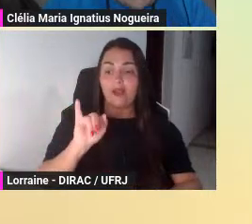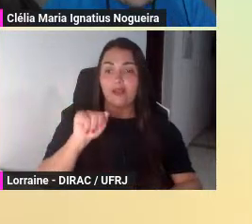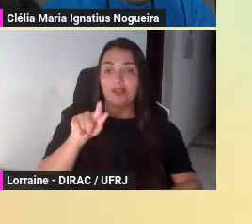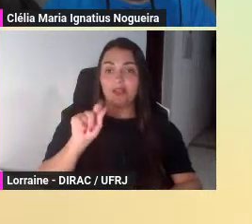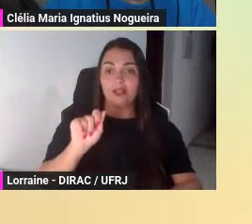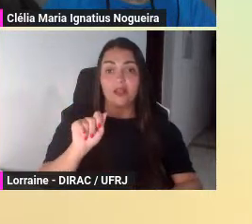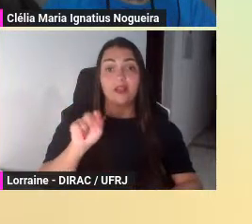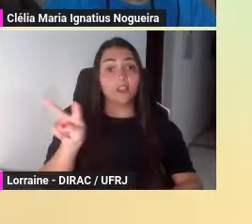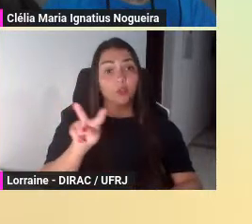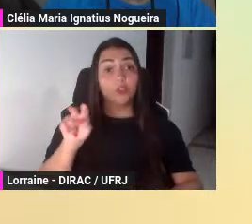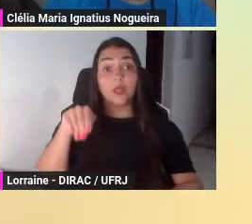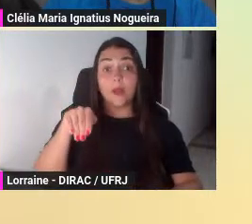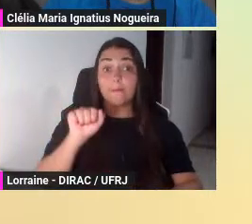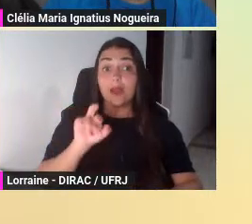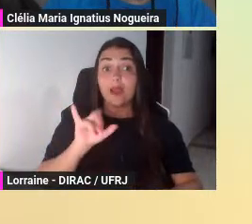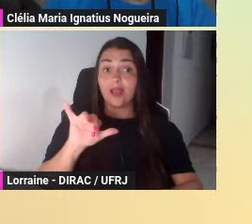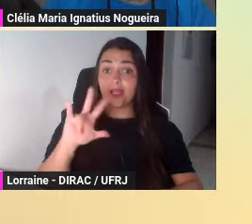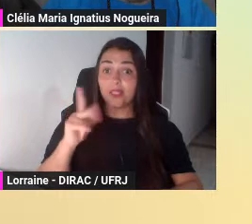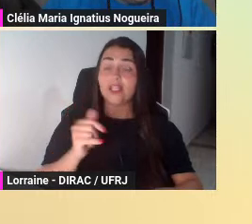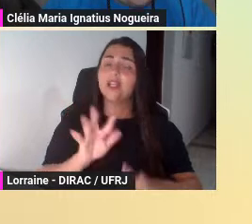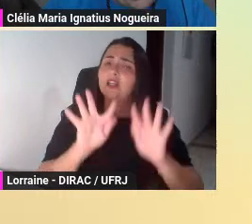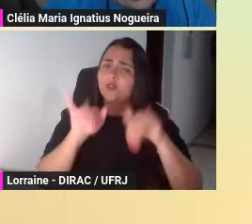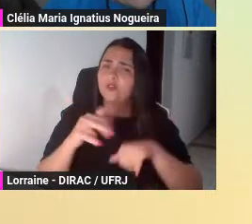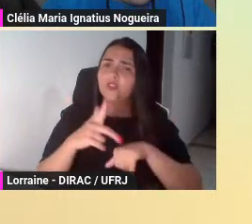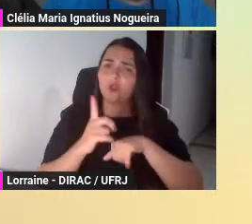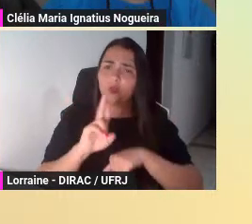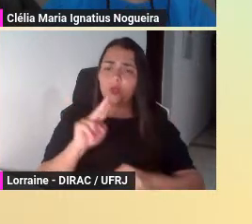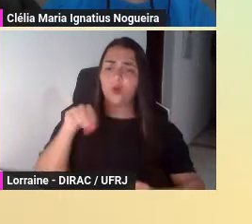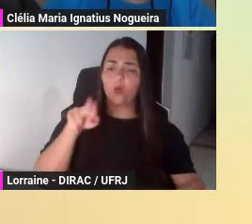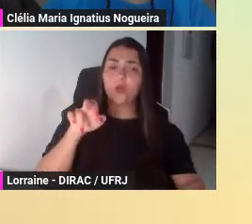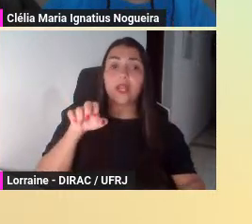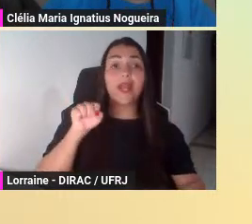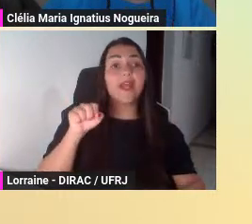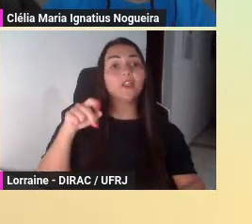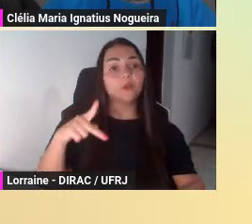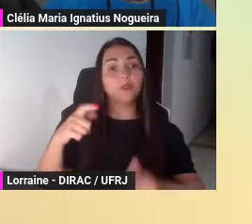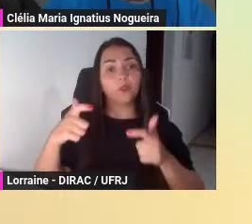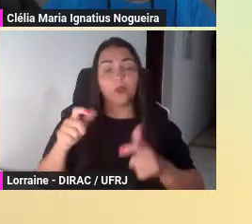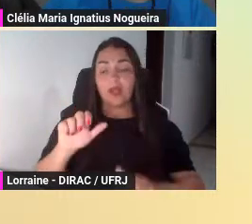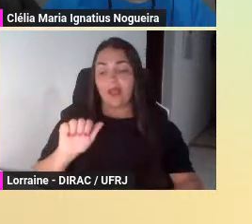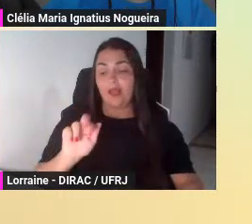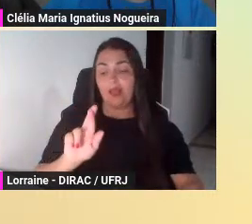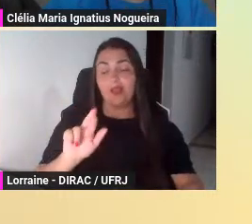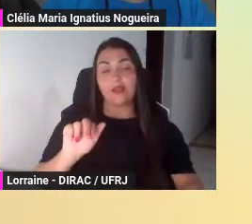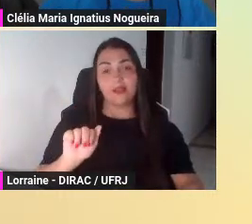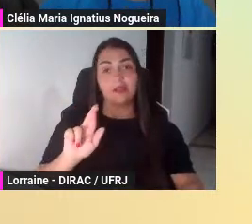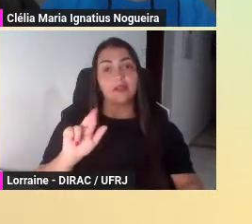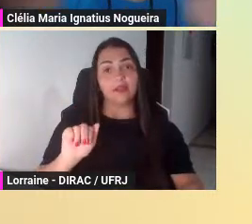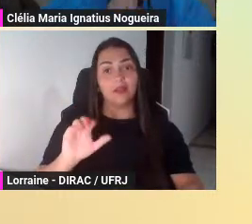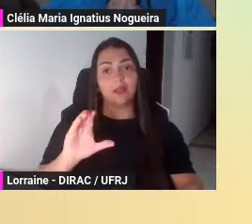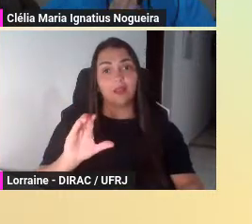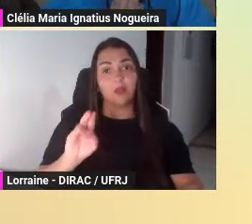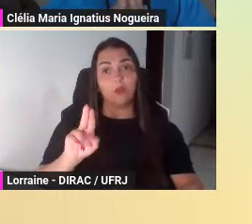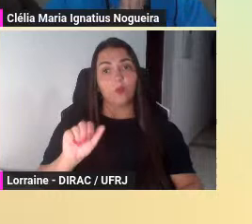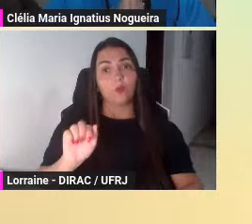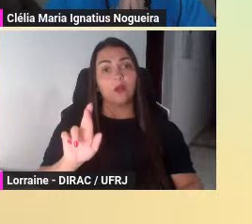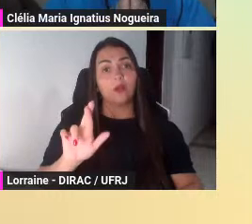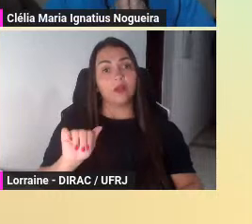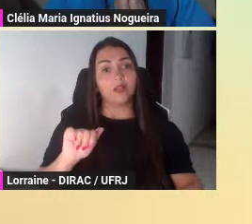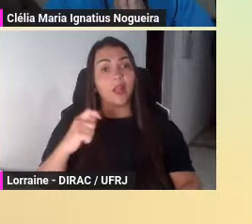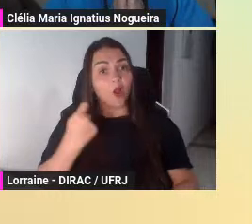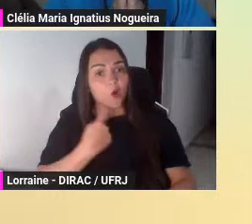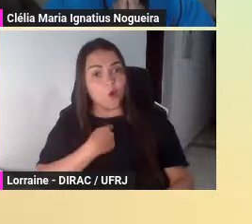e a Marília concluiu o doutorado na Unesp de Araraquara. E, então, eu sou uma